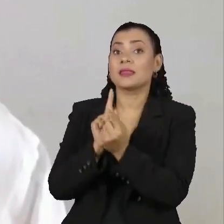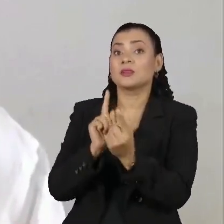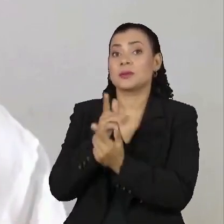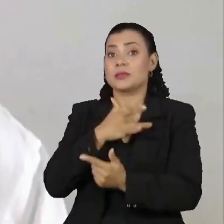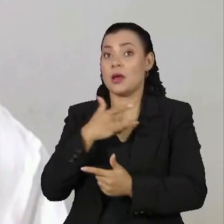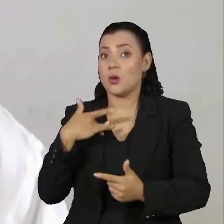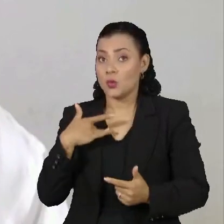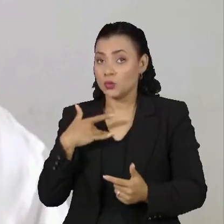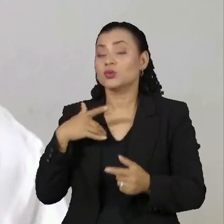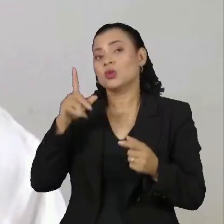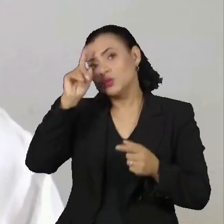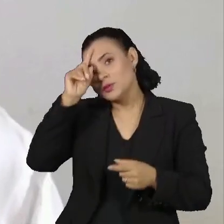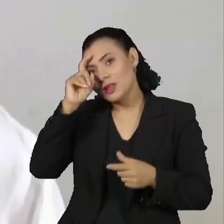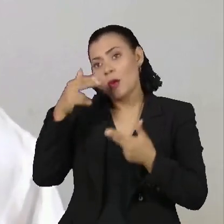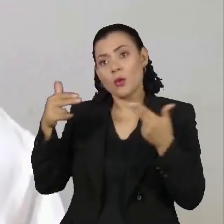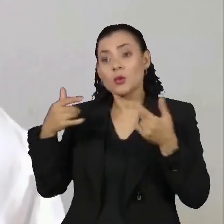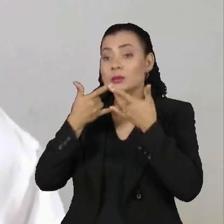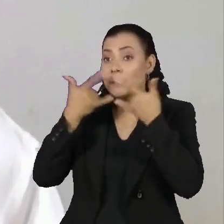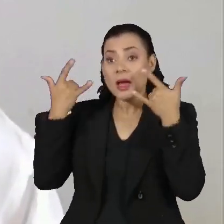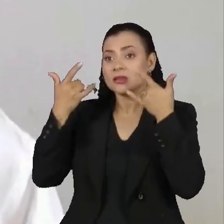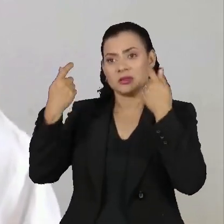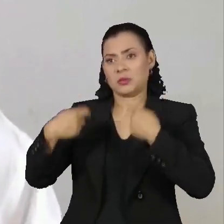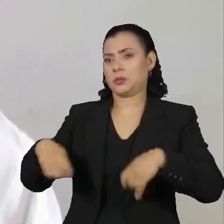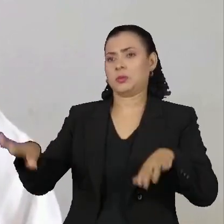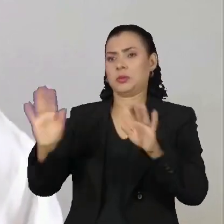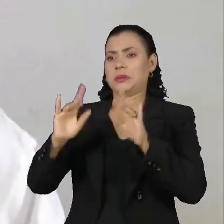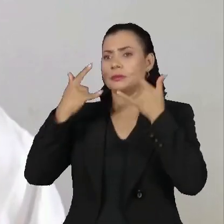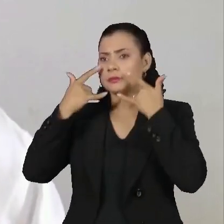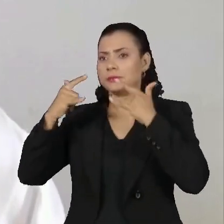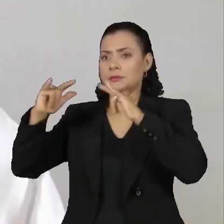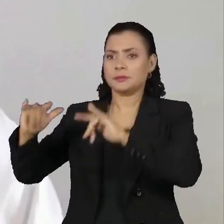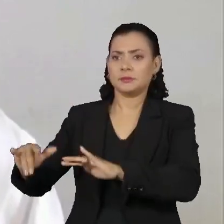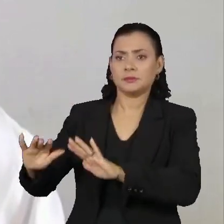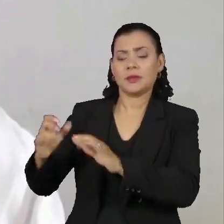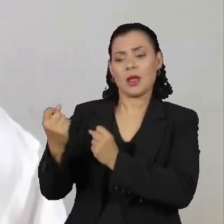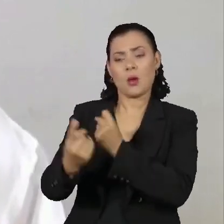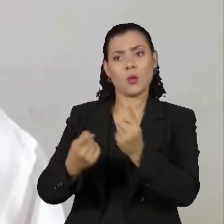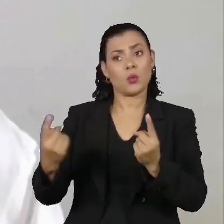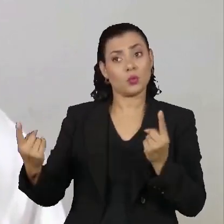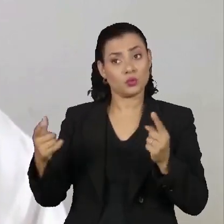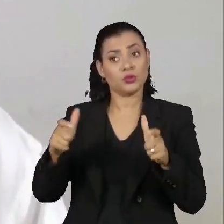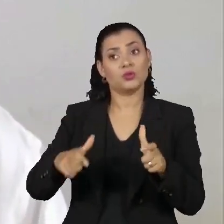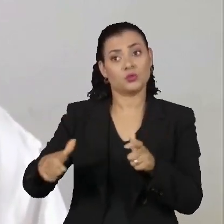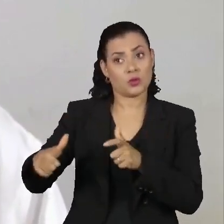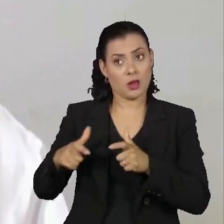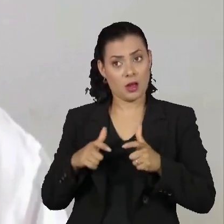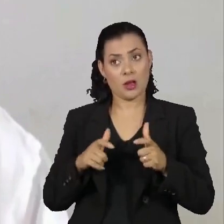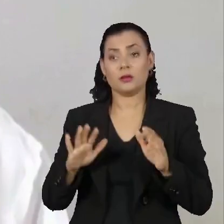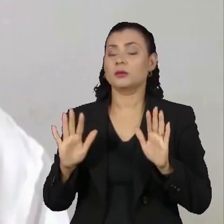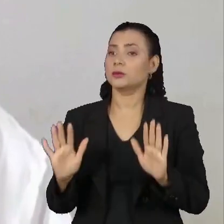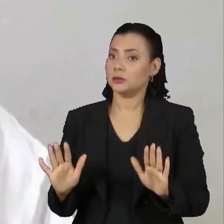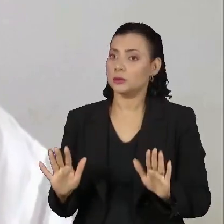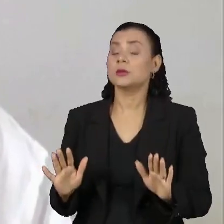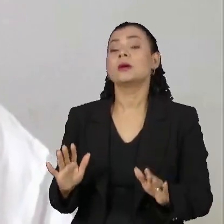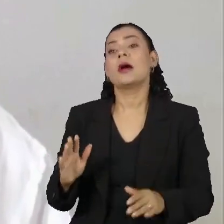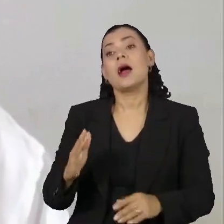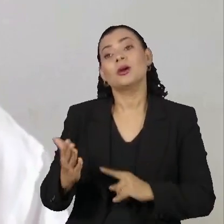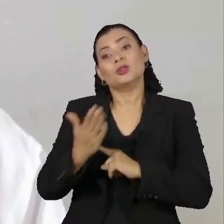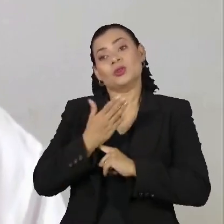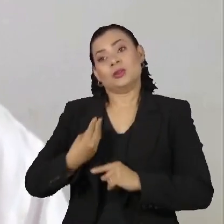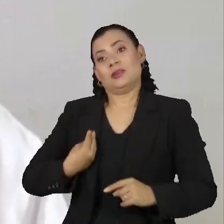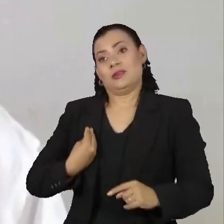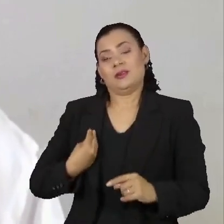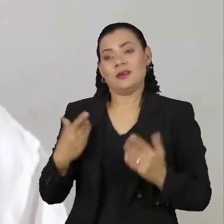também, nós estamos liberando o uso de máscara em alguns setores. Isso facilita muito a nossa vida e também uma coisa importante,